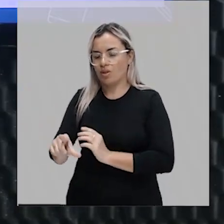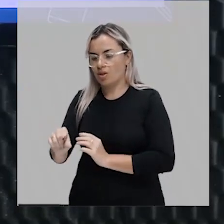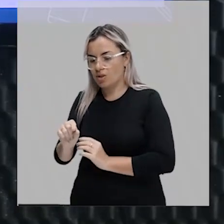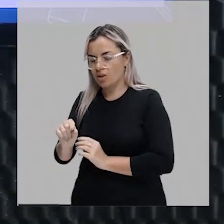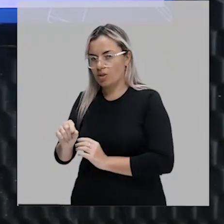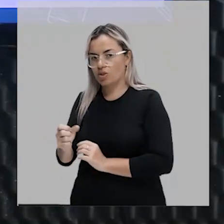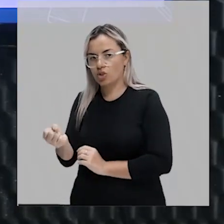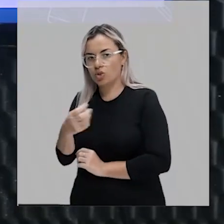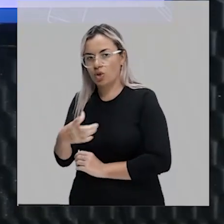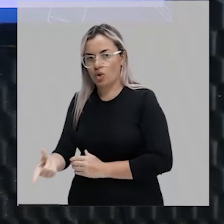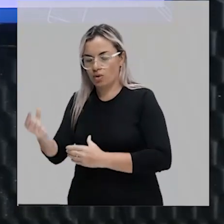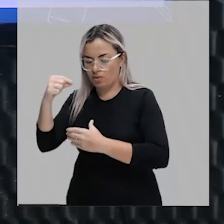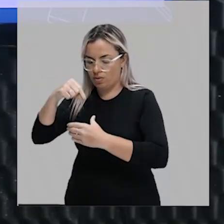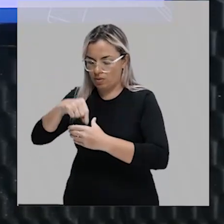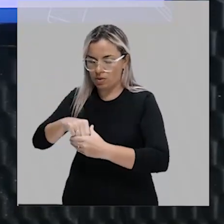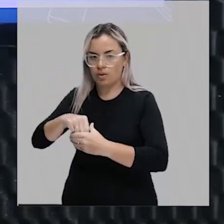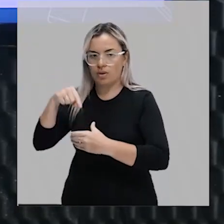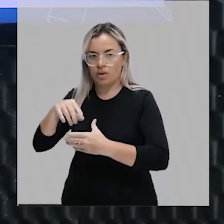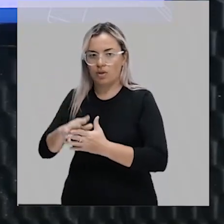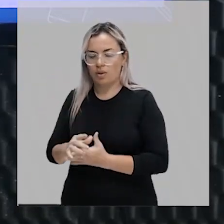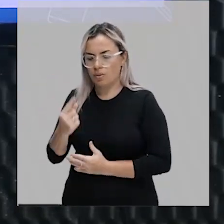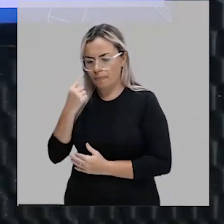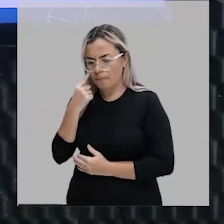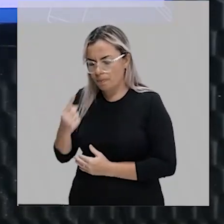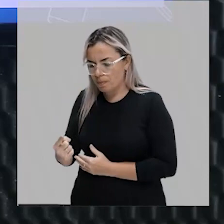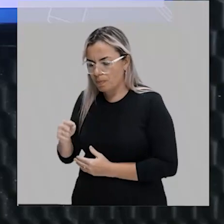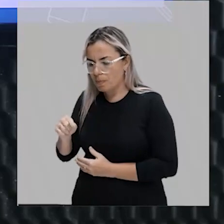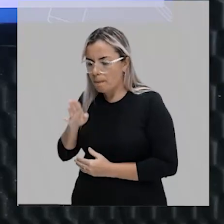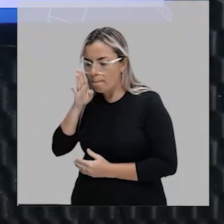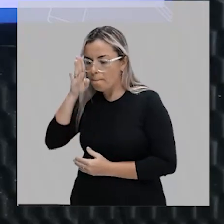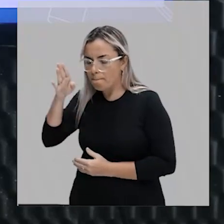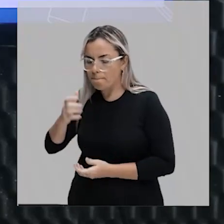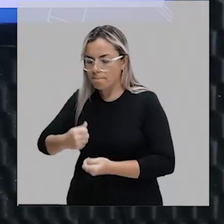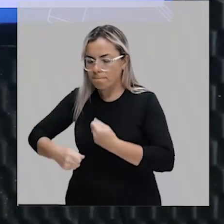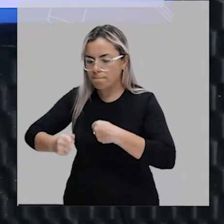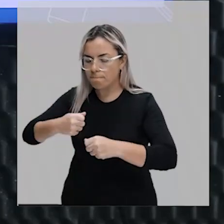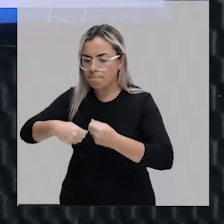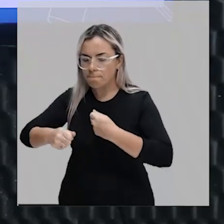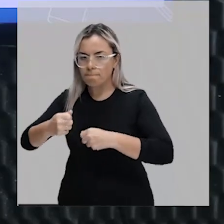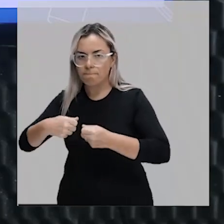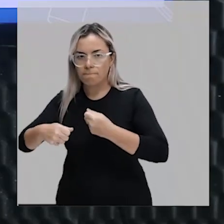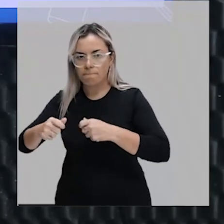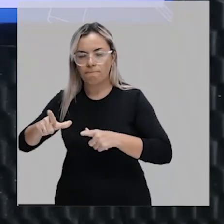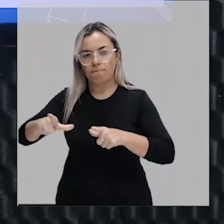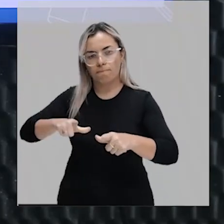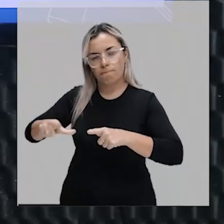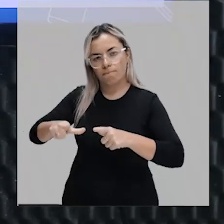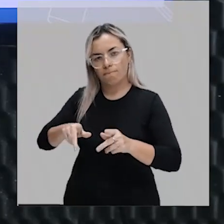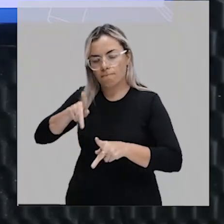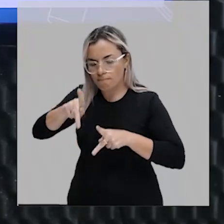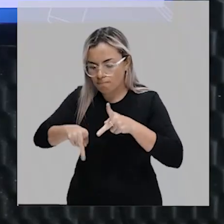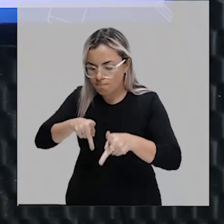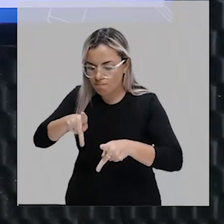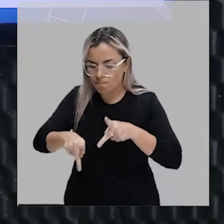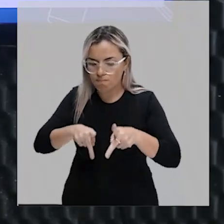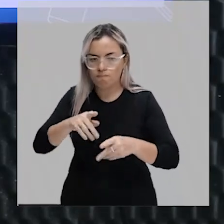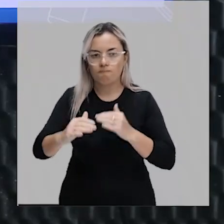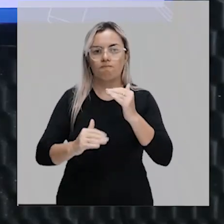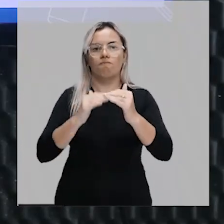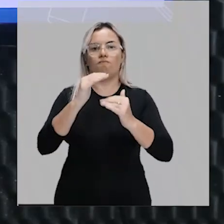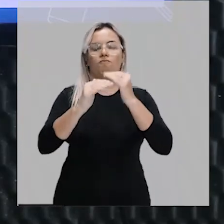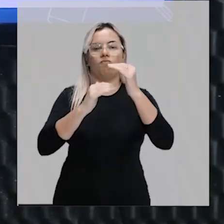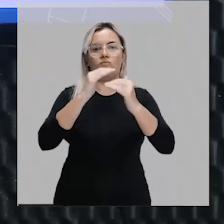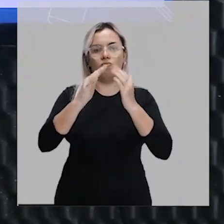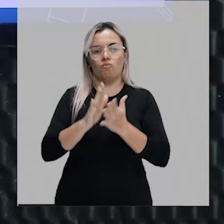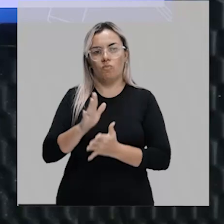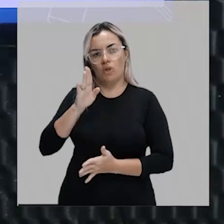de sementes. Observe que a principal atividade econômica que esses povos irão desenvolver,